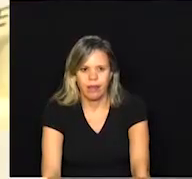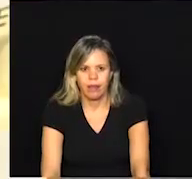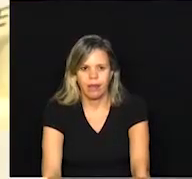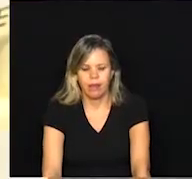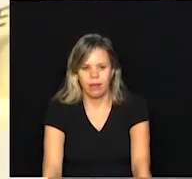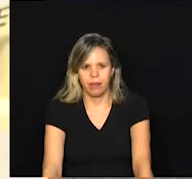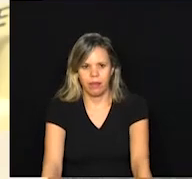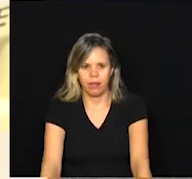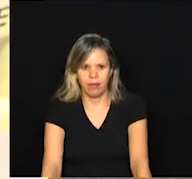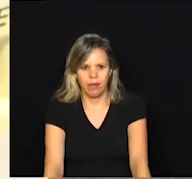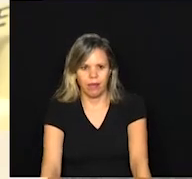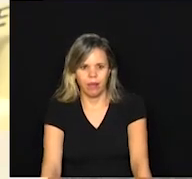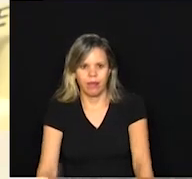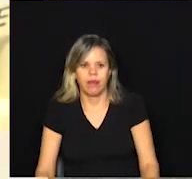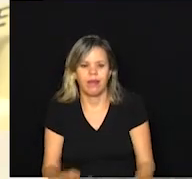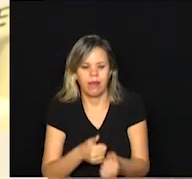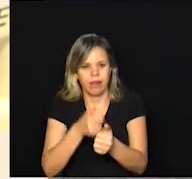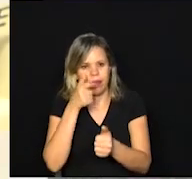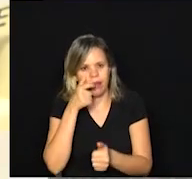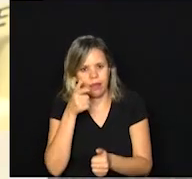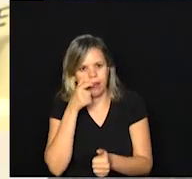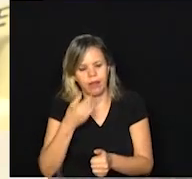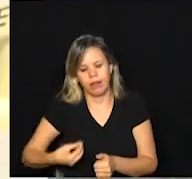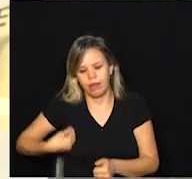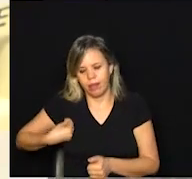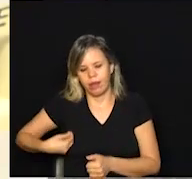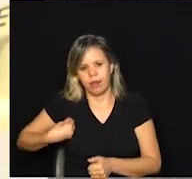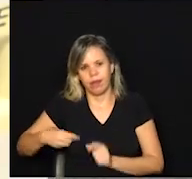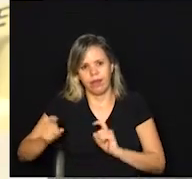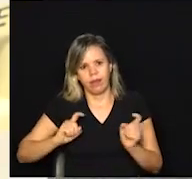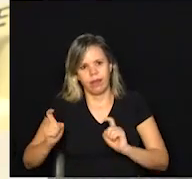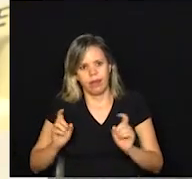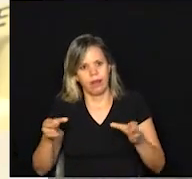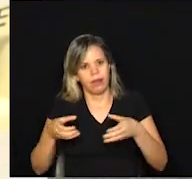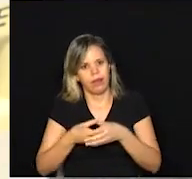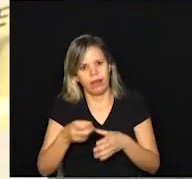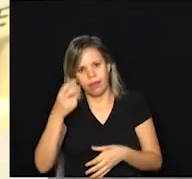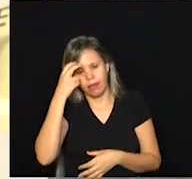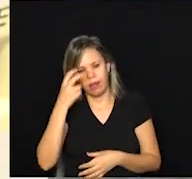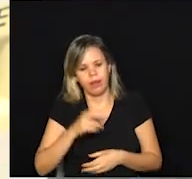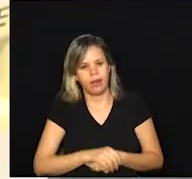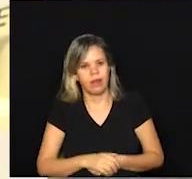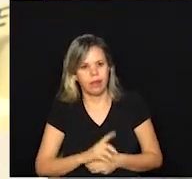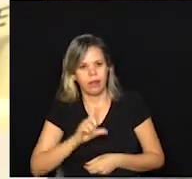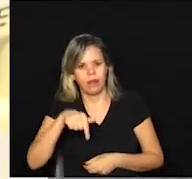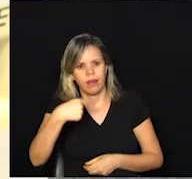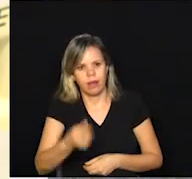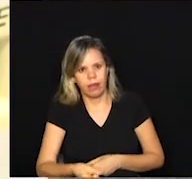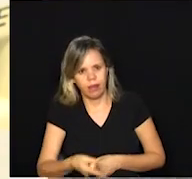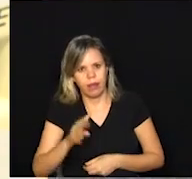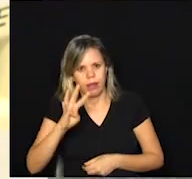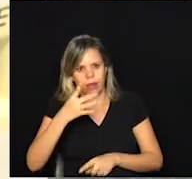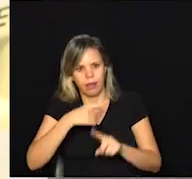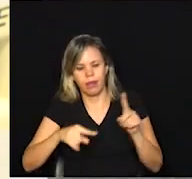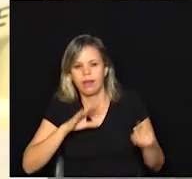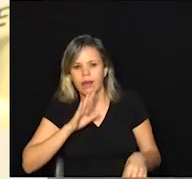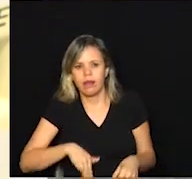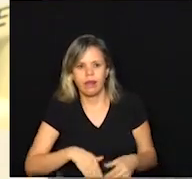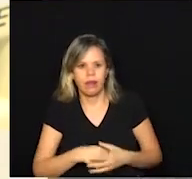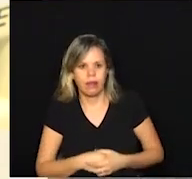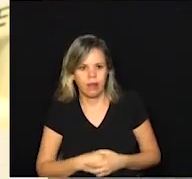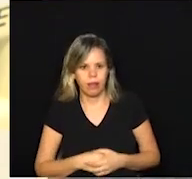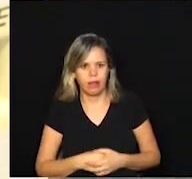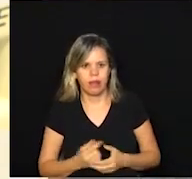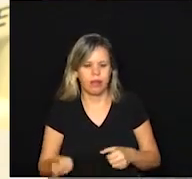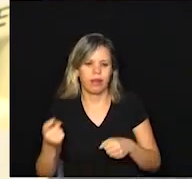E aí bom e você acompanhou ao vivo a reunião da comissão de Cultura Logo mais às 4 e 6 da tarde